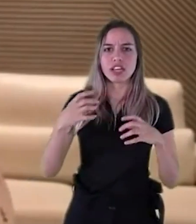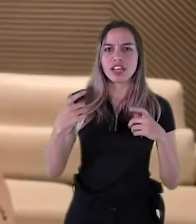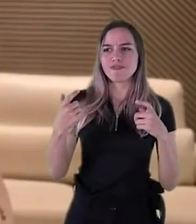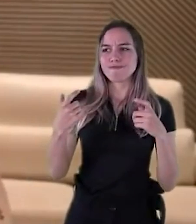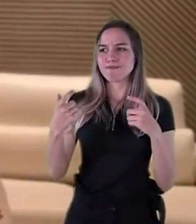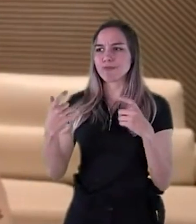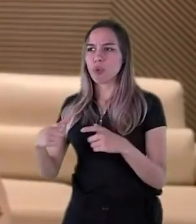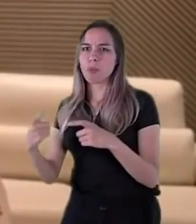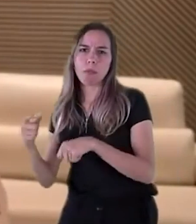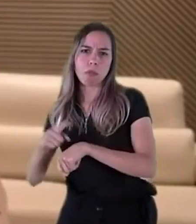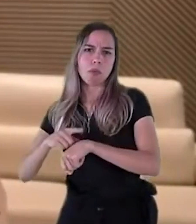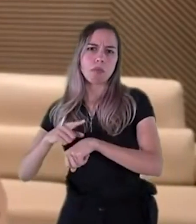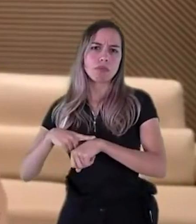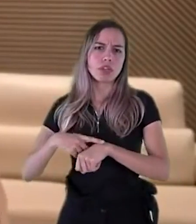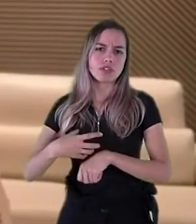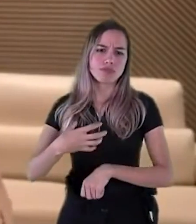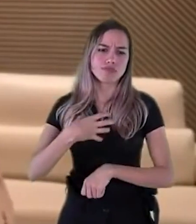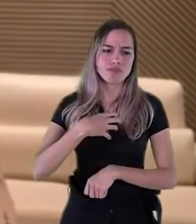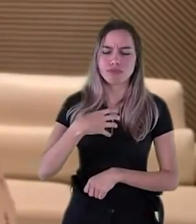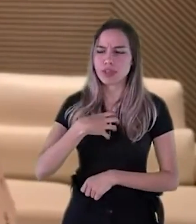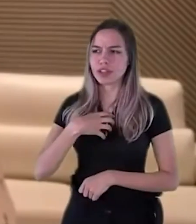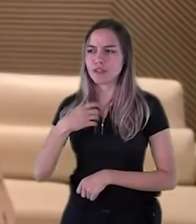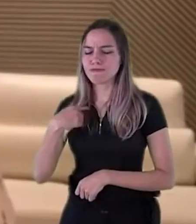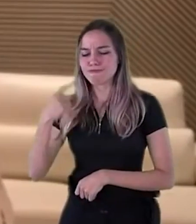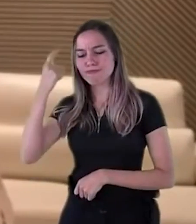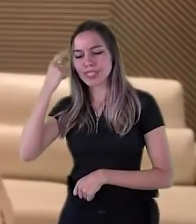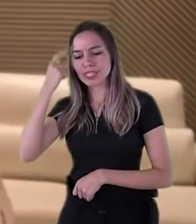vida. Porque como homem